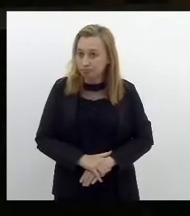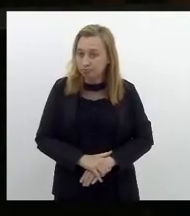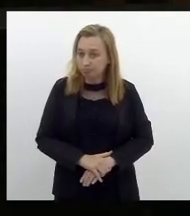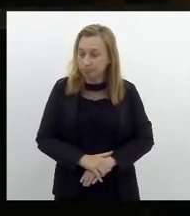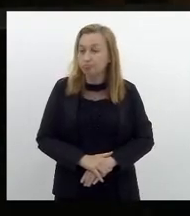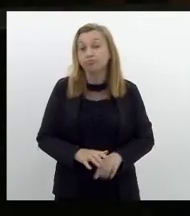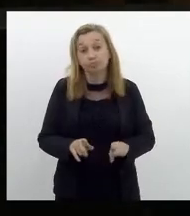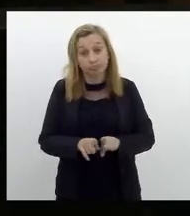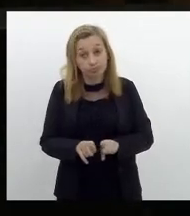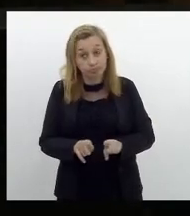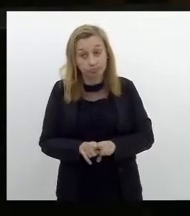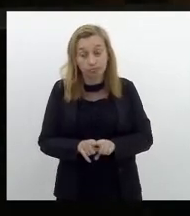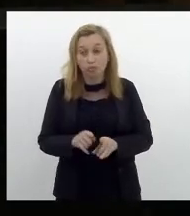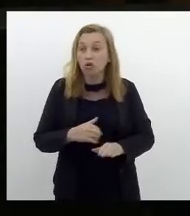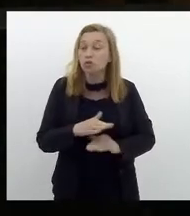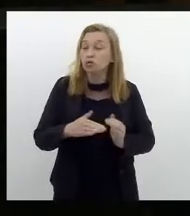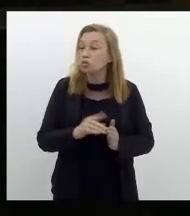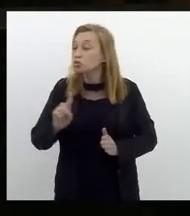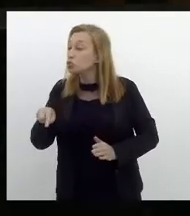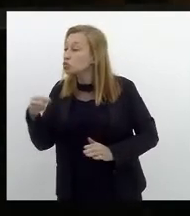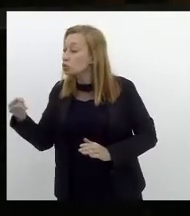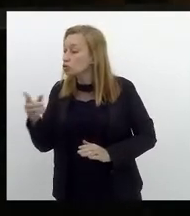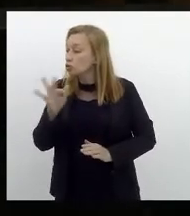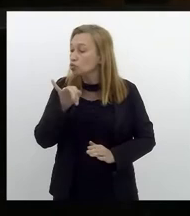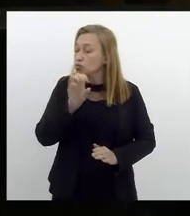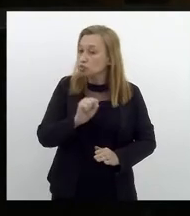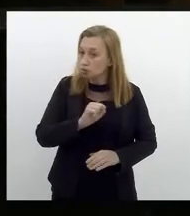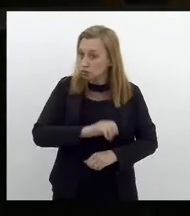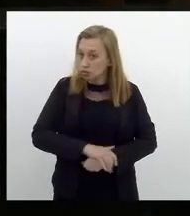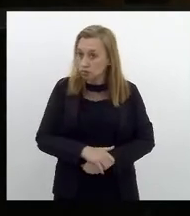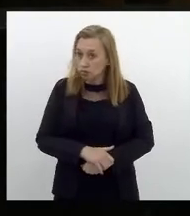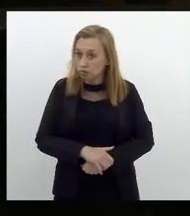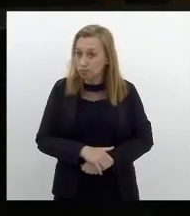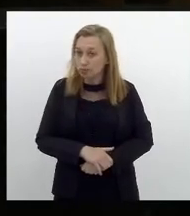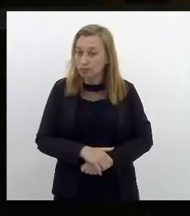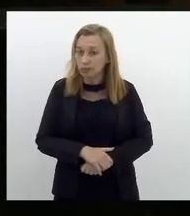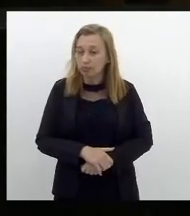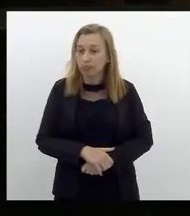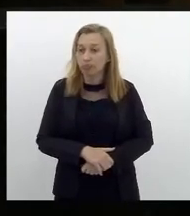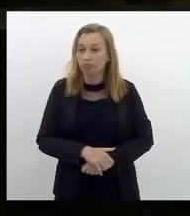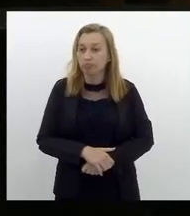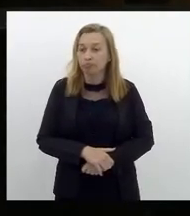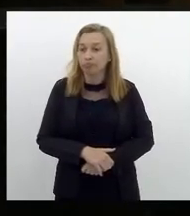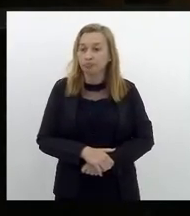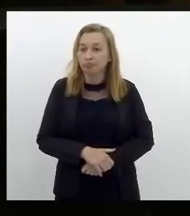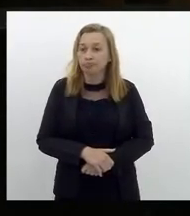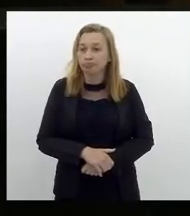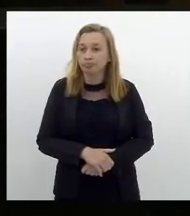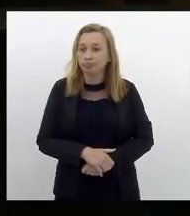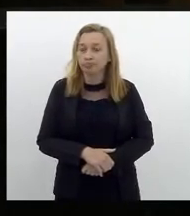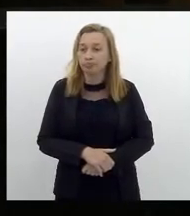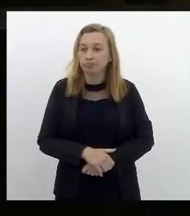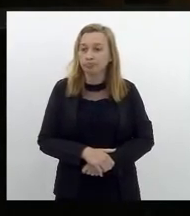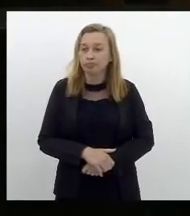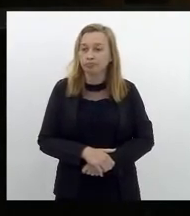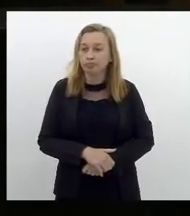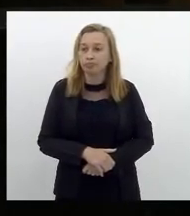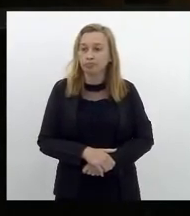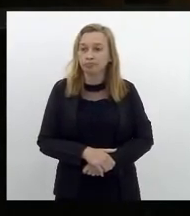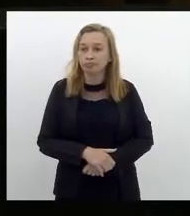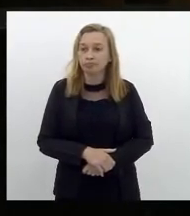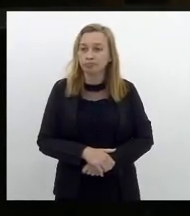Além do mais, todos os outros fundos que estão explicitados